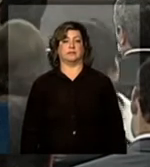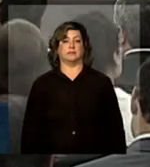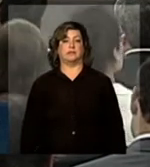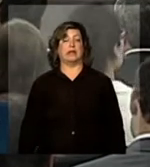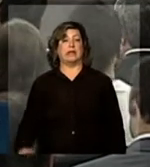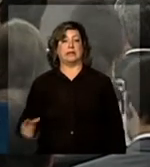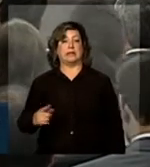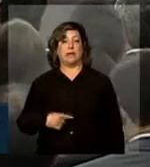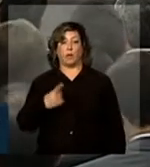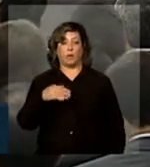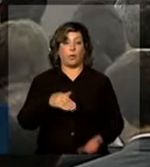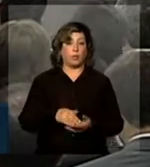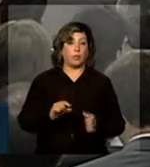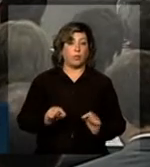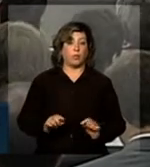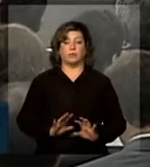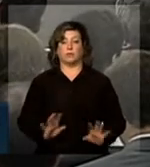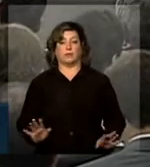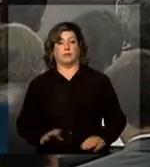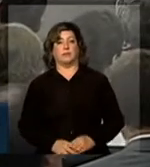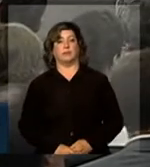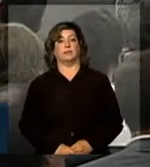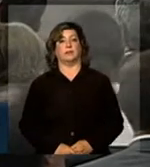tem uma última? Não, não, já foi isso.